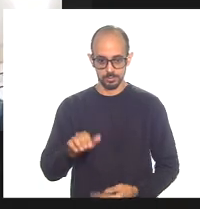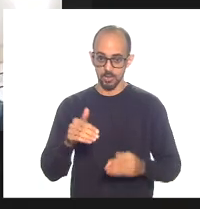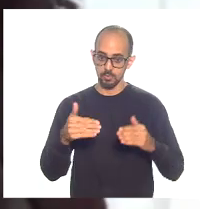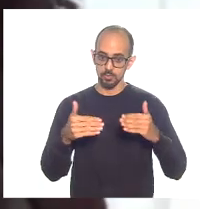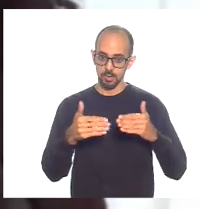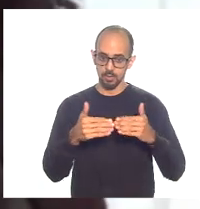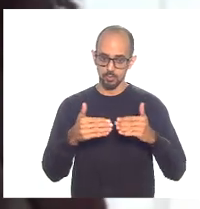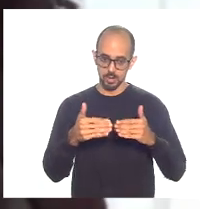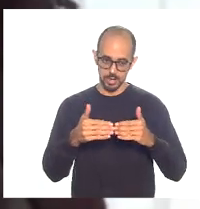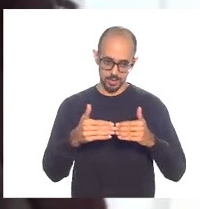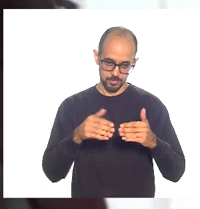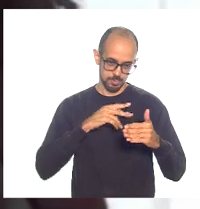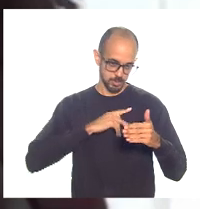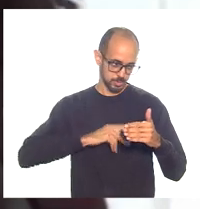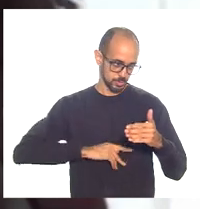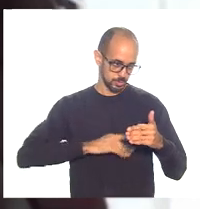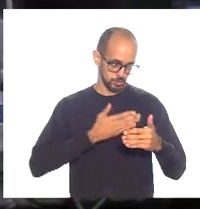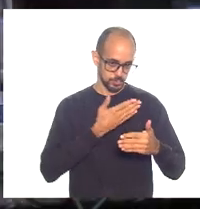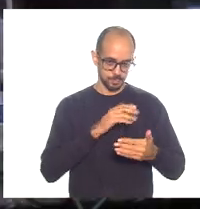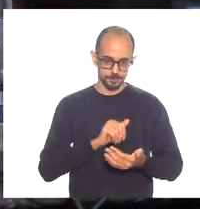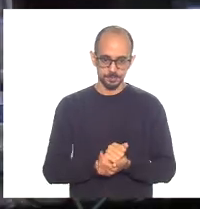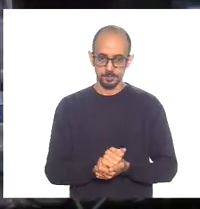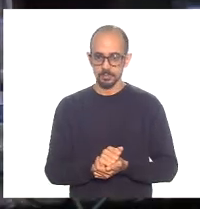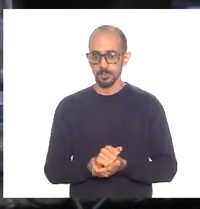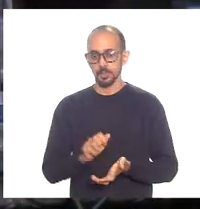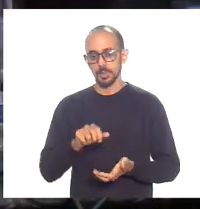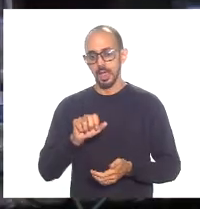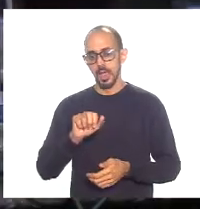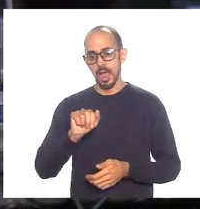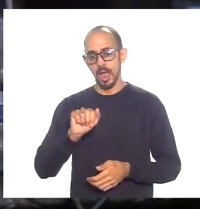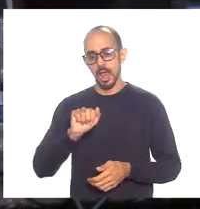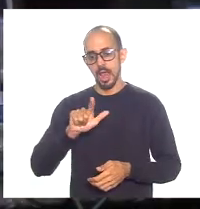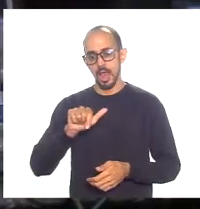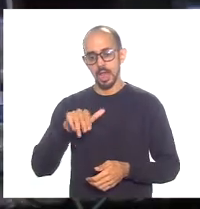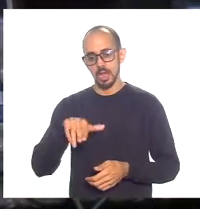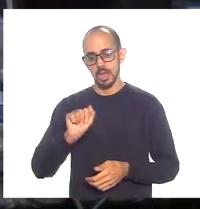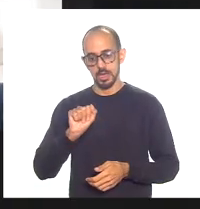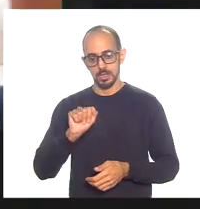Favorável, presidente. Deputada Alana Passos.